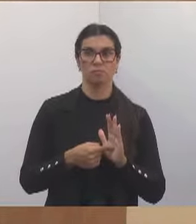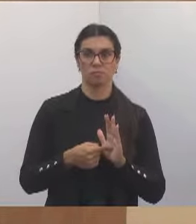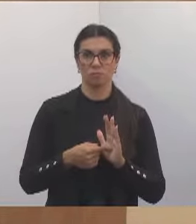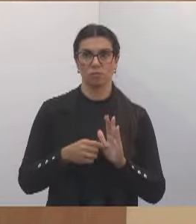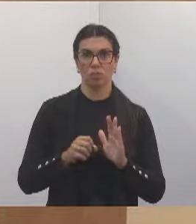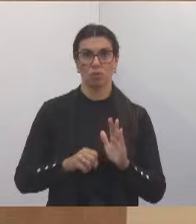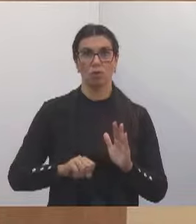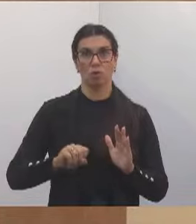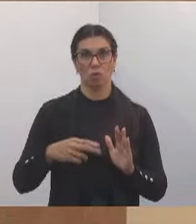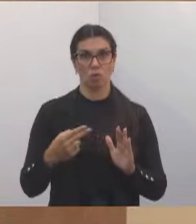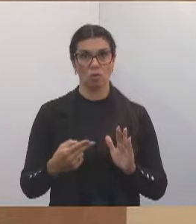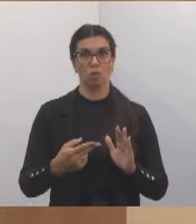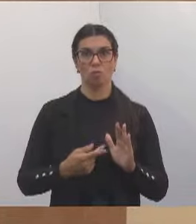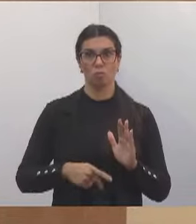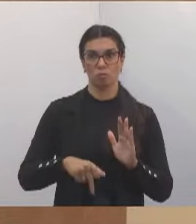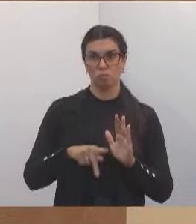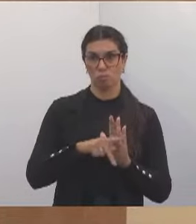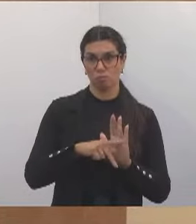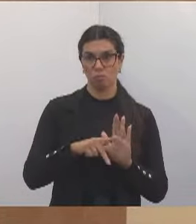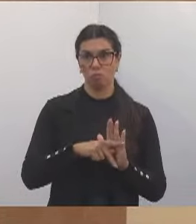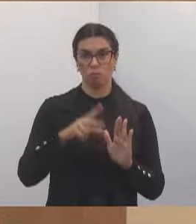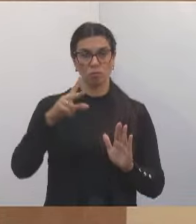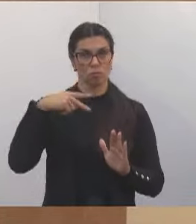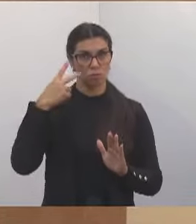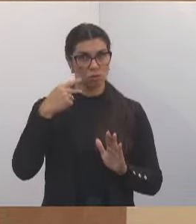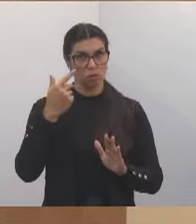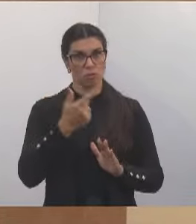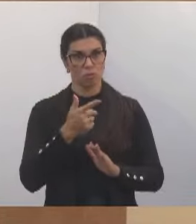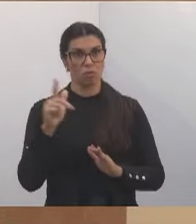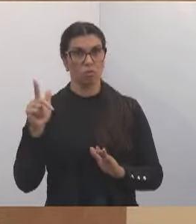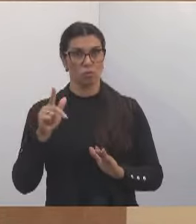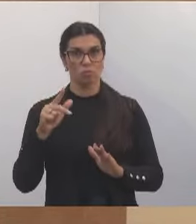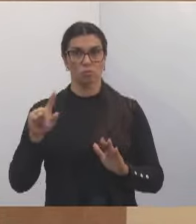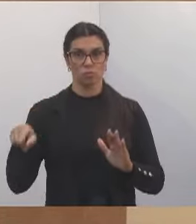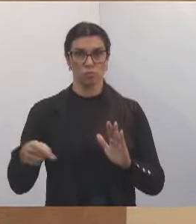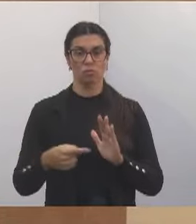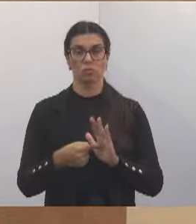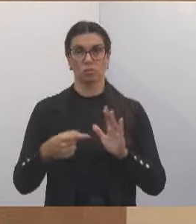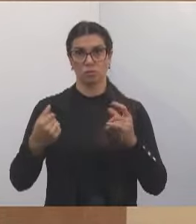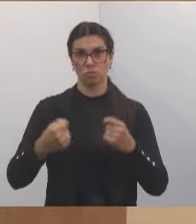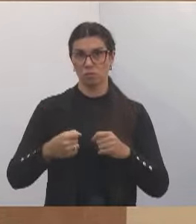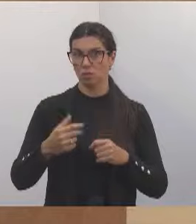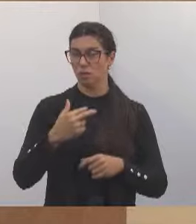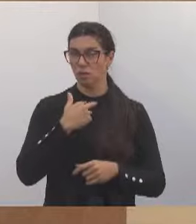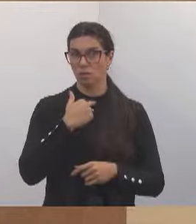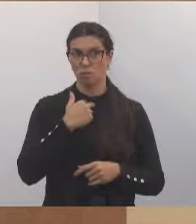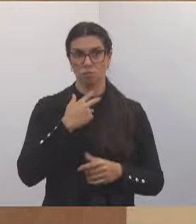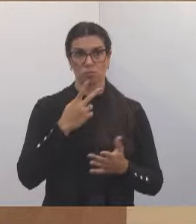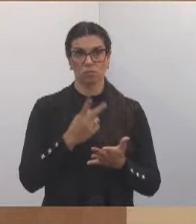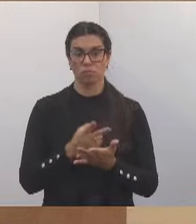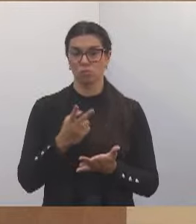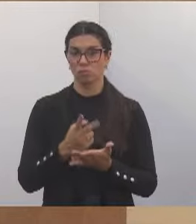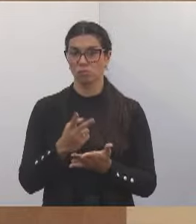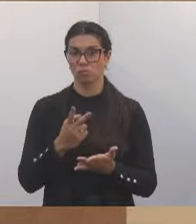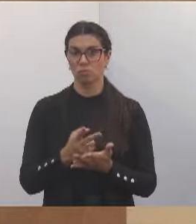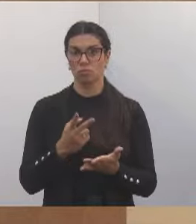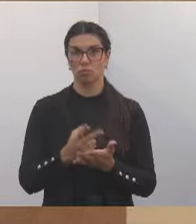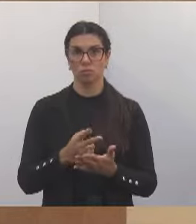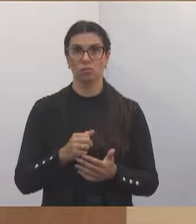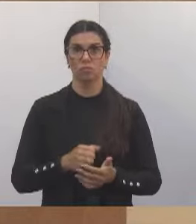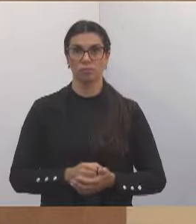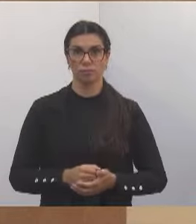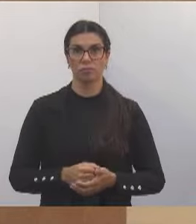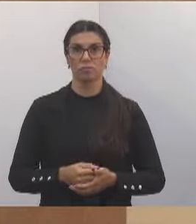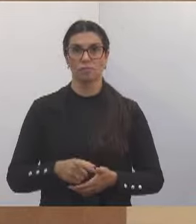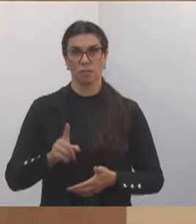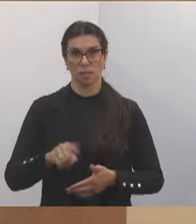próprio vereador, outro, né, lógico, que represente. Isso não pode continuar, isso não pode acontecer. Isso é um divisor de